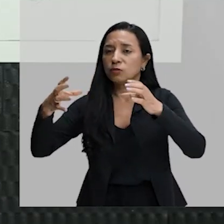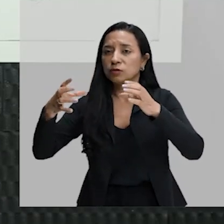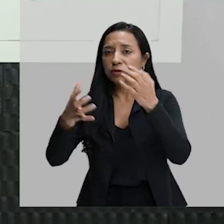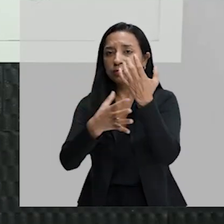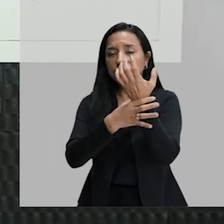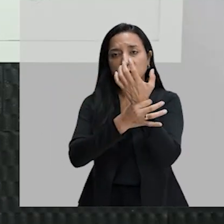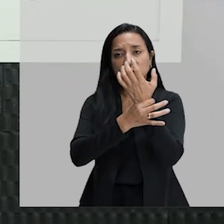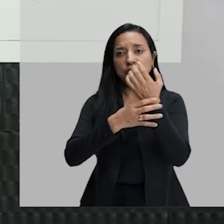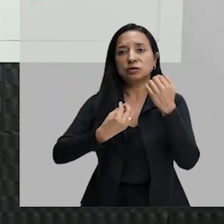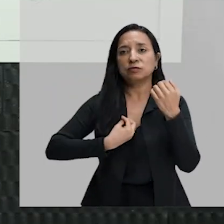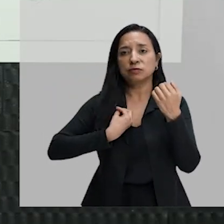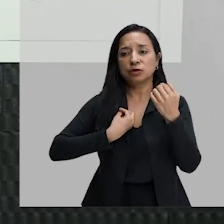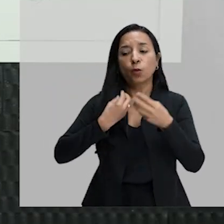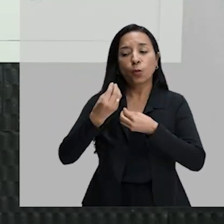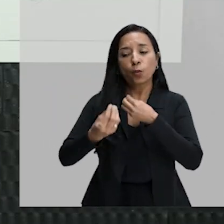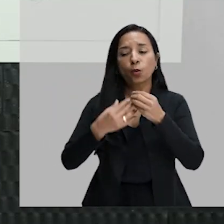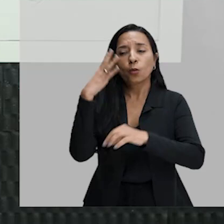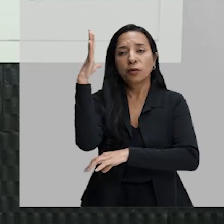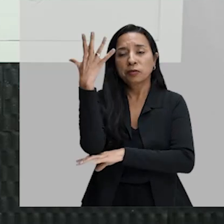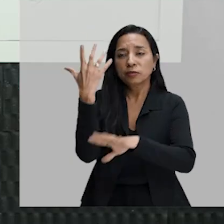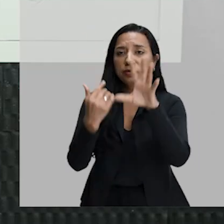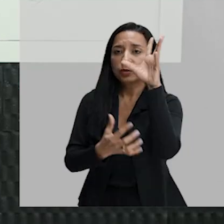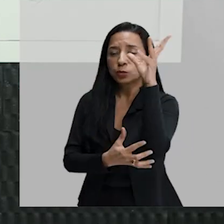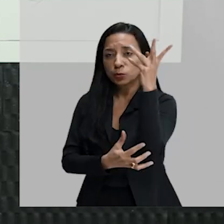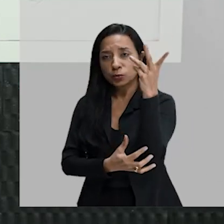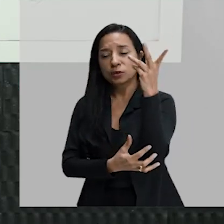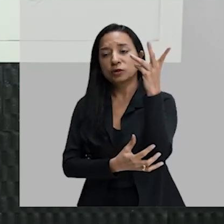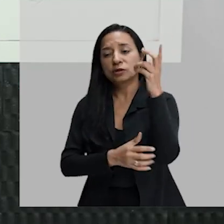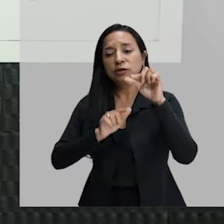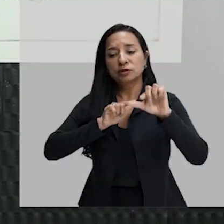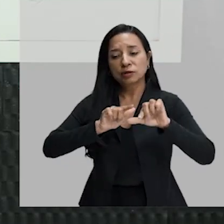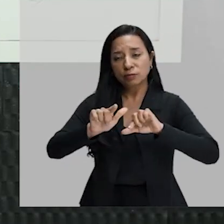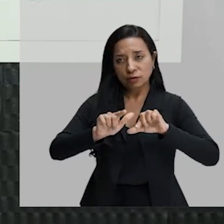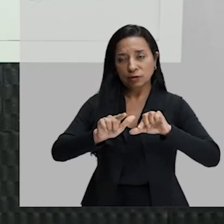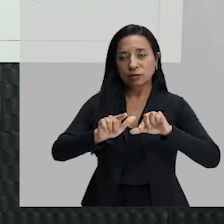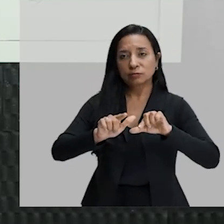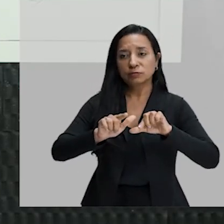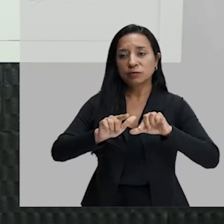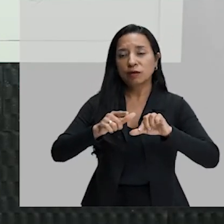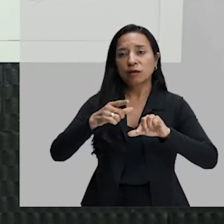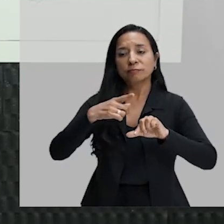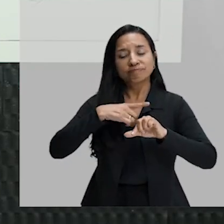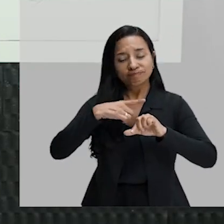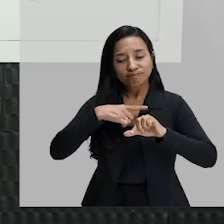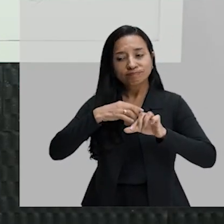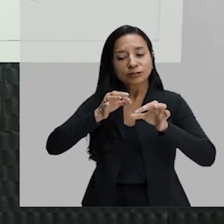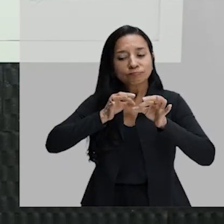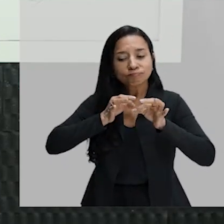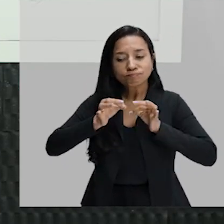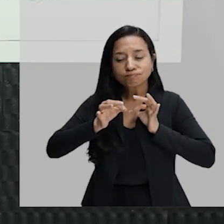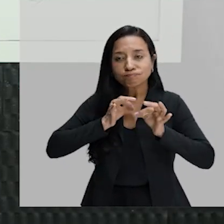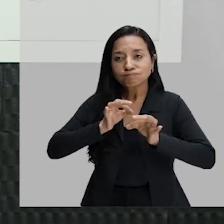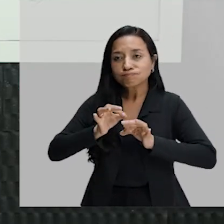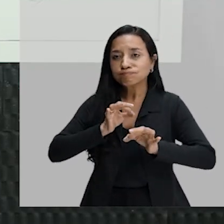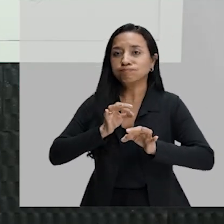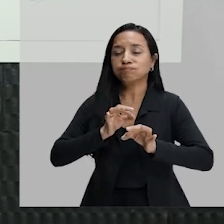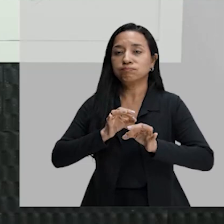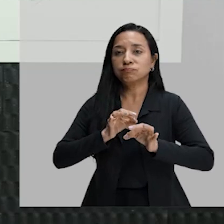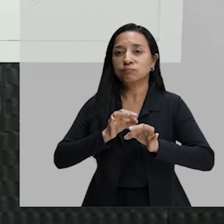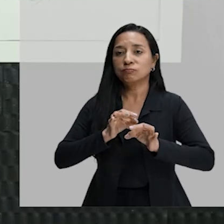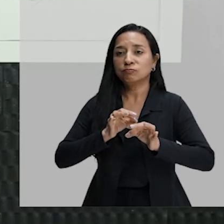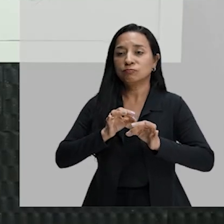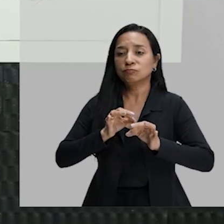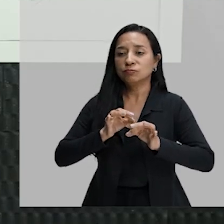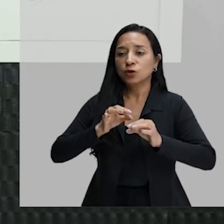Olha só como a natureza ela trabalha, né? A natureza ela tem toda essa perfeição. Para que não se congele a água toda, então